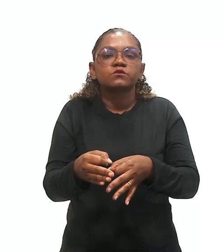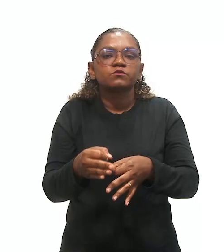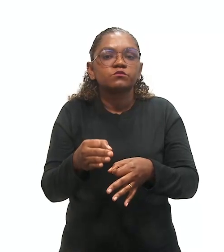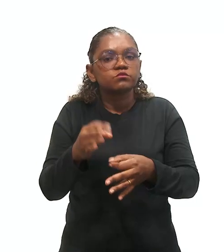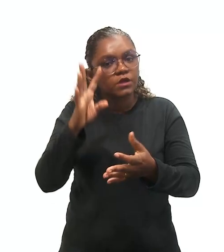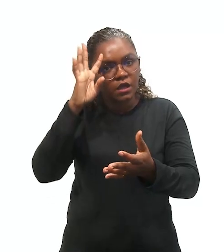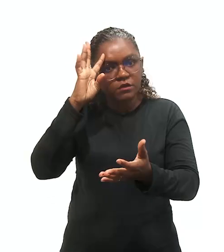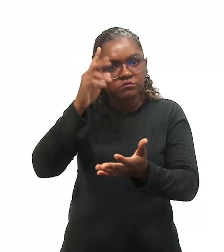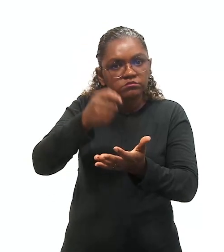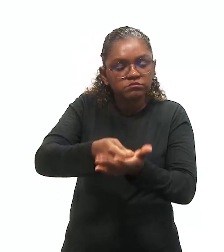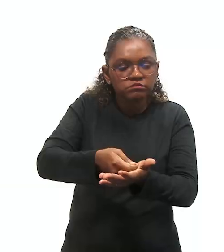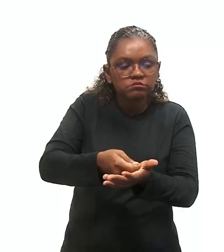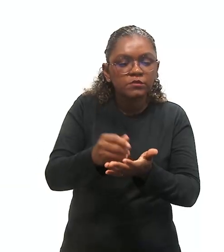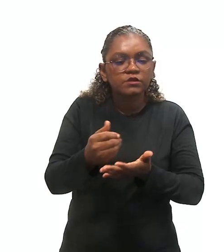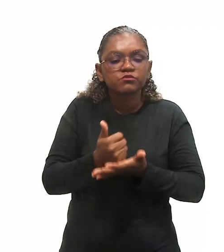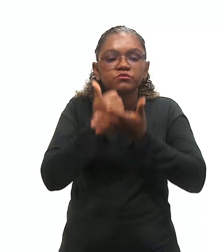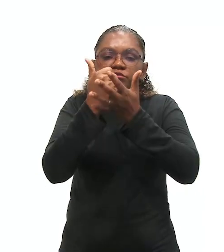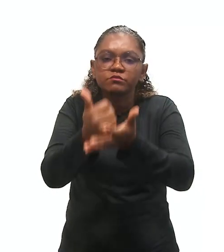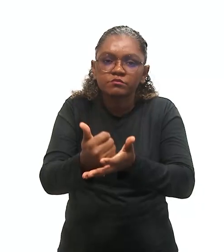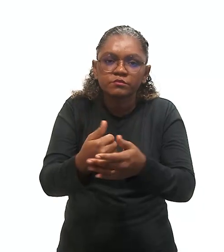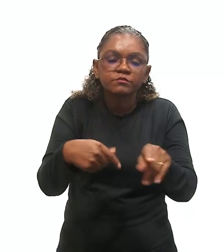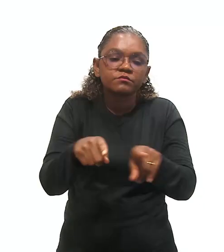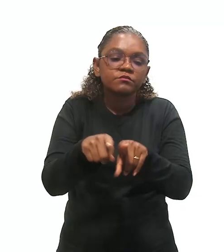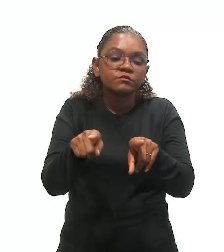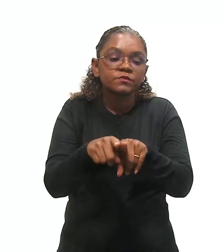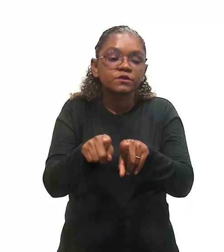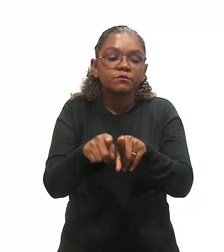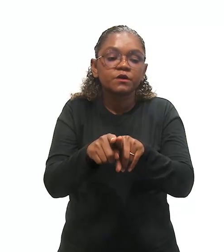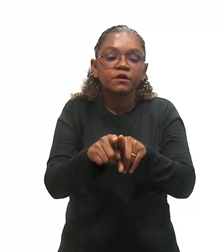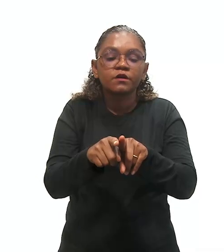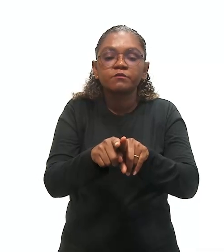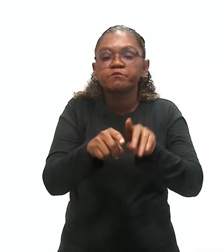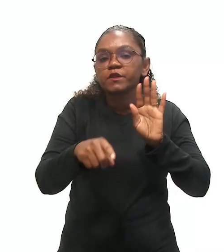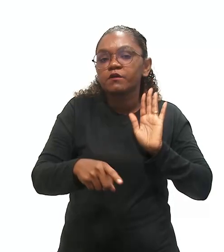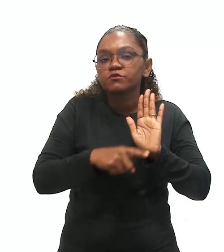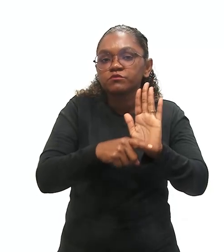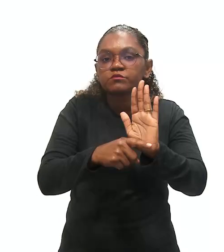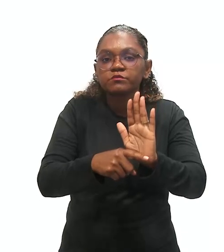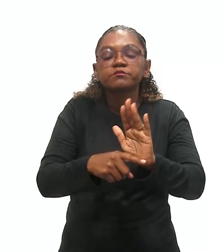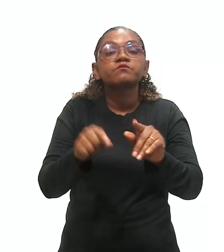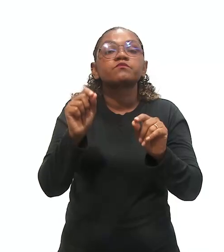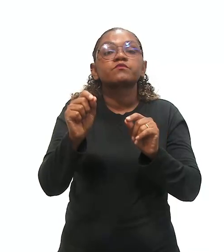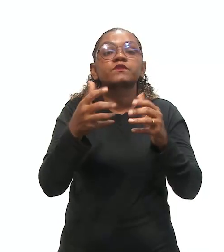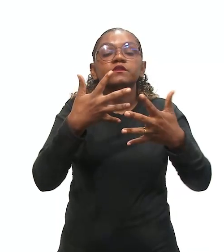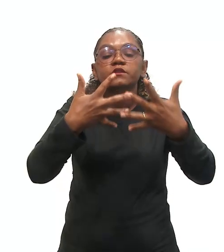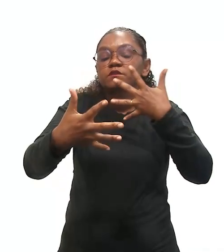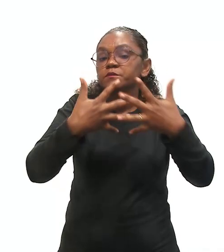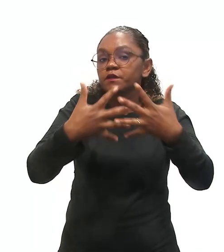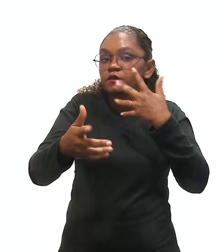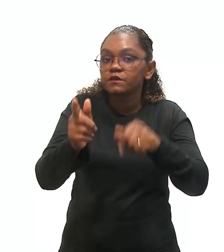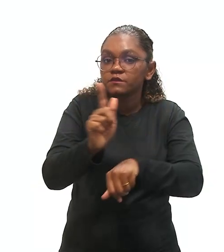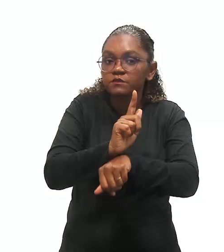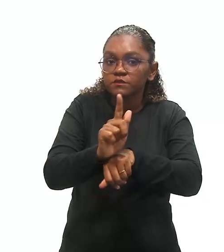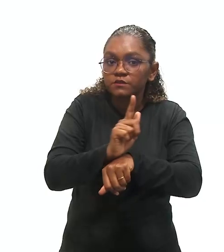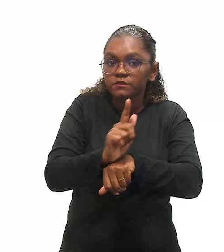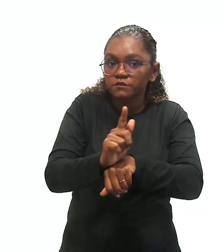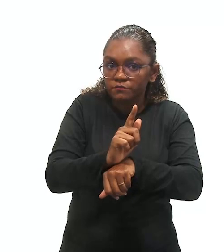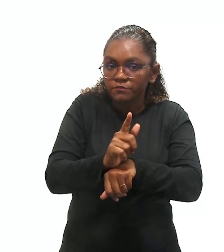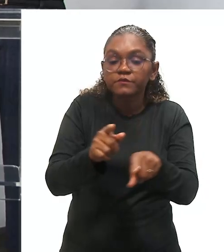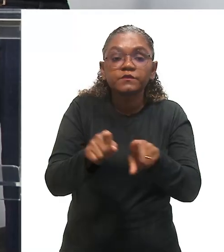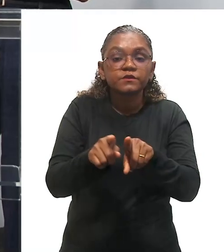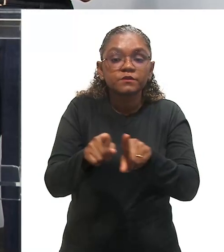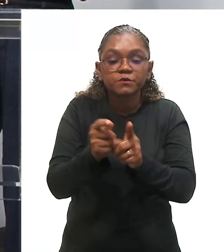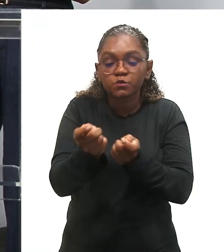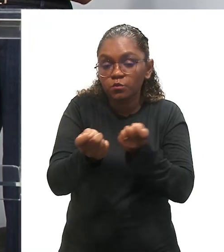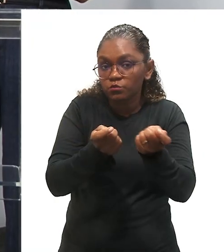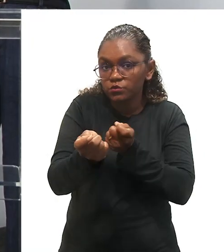público e contribuir para a transparência da gestão fiscal e o controle social.